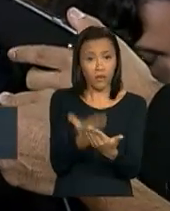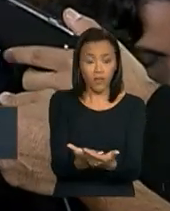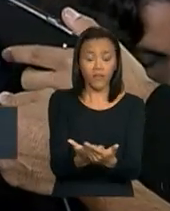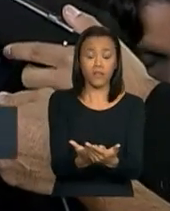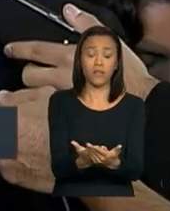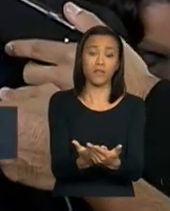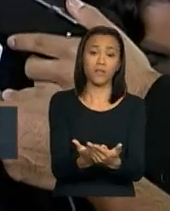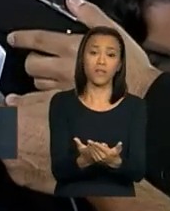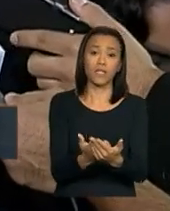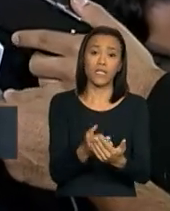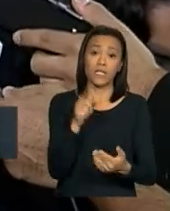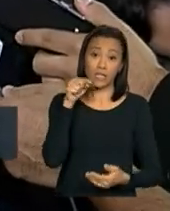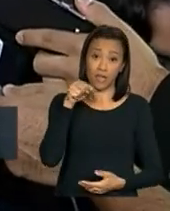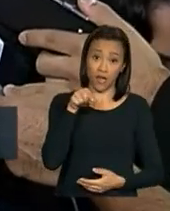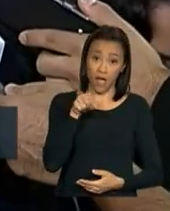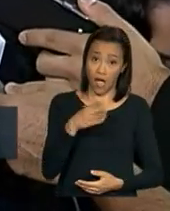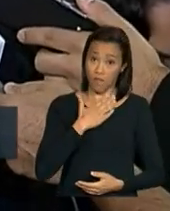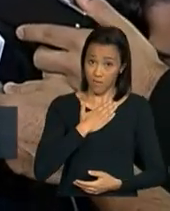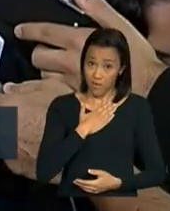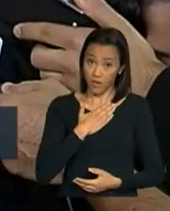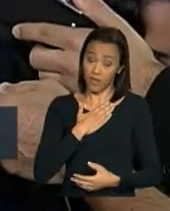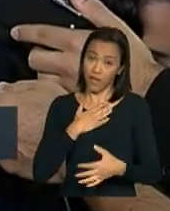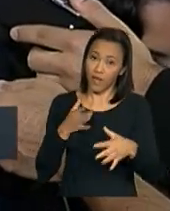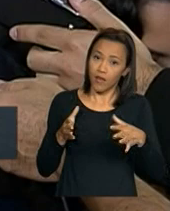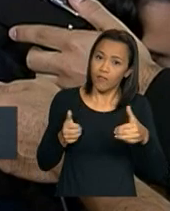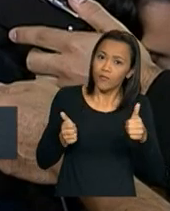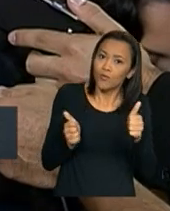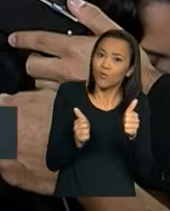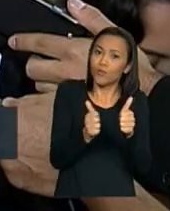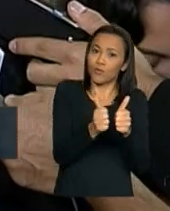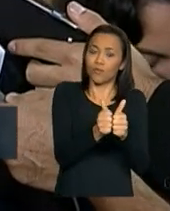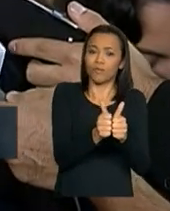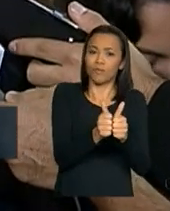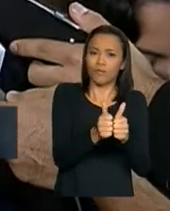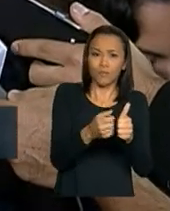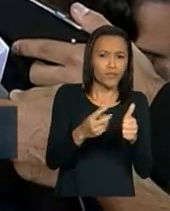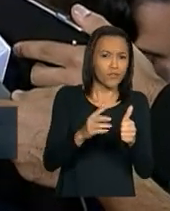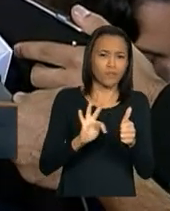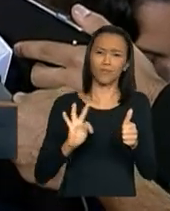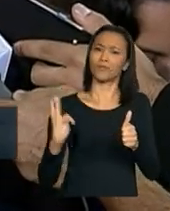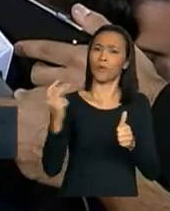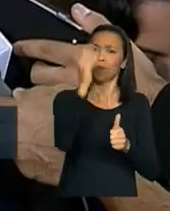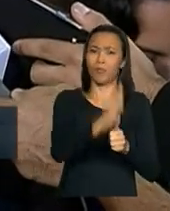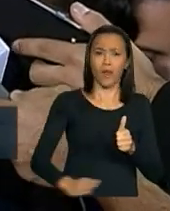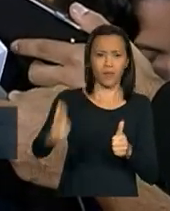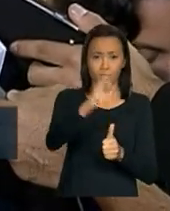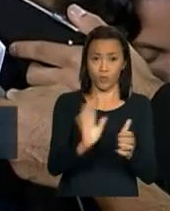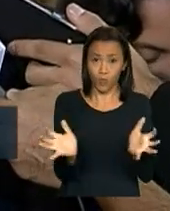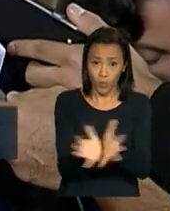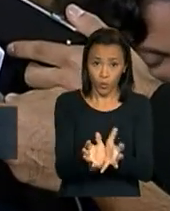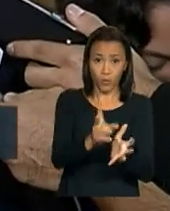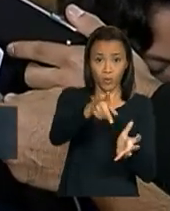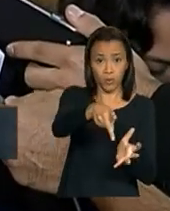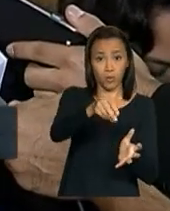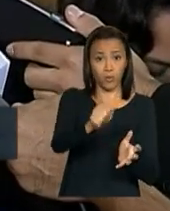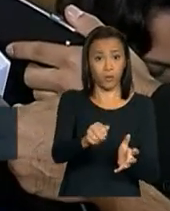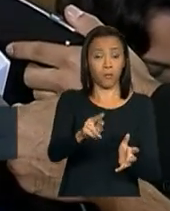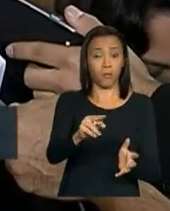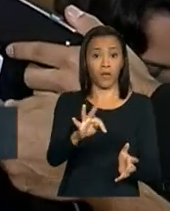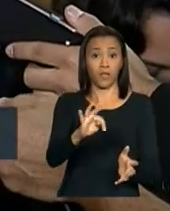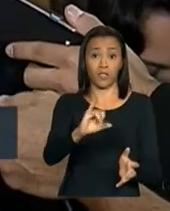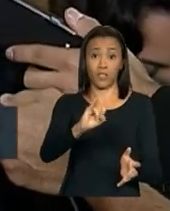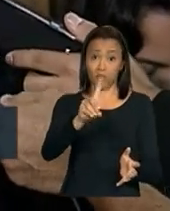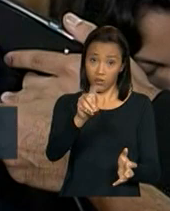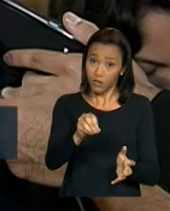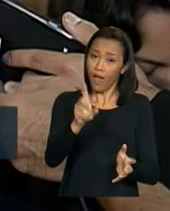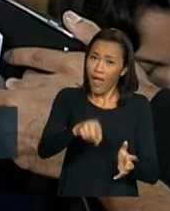que essa minha proximidade dos companheiros do partido, todo o Brasil, nós vamos construir, tentar construir. É uma